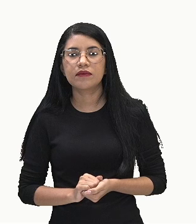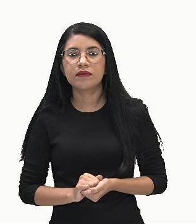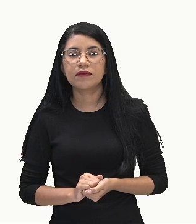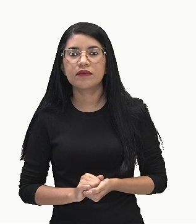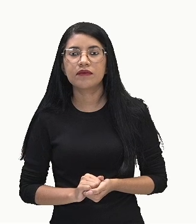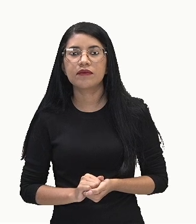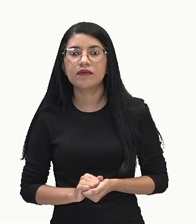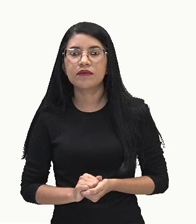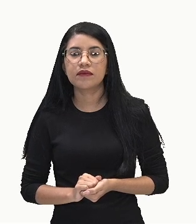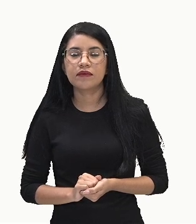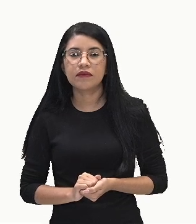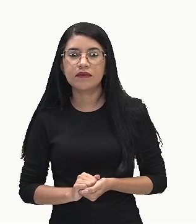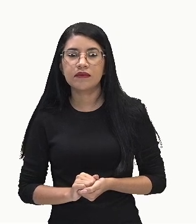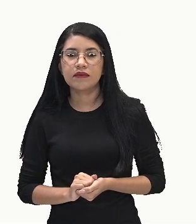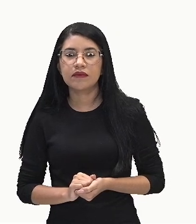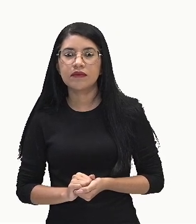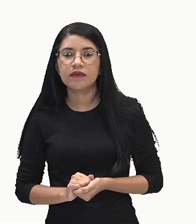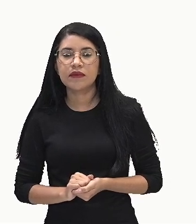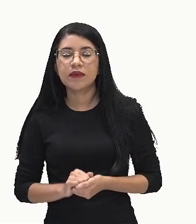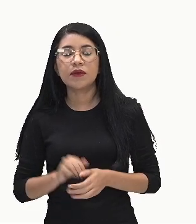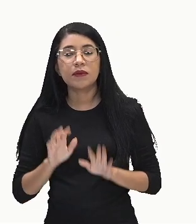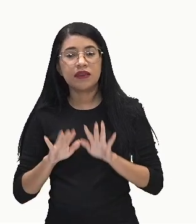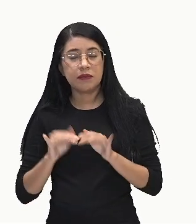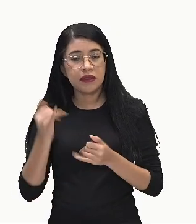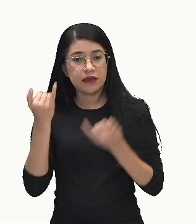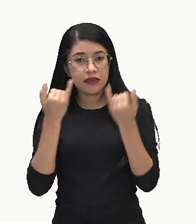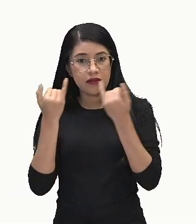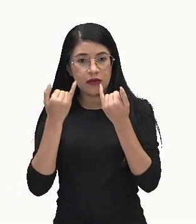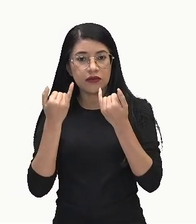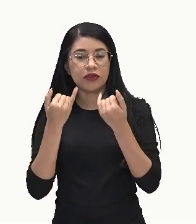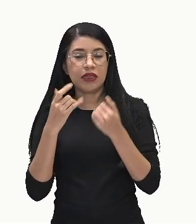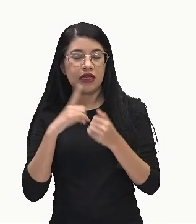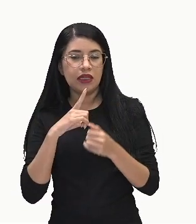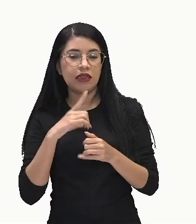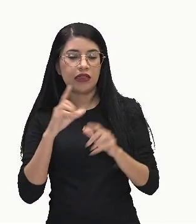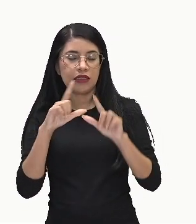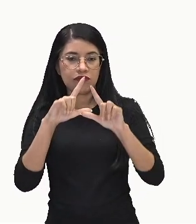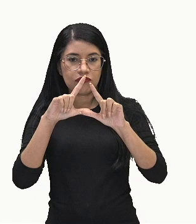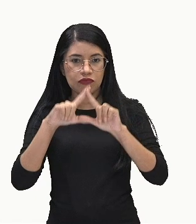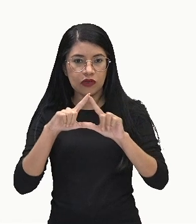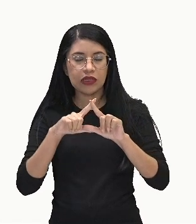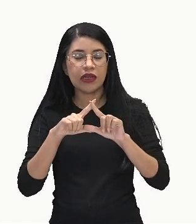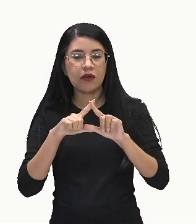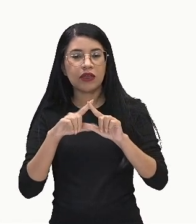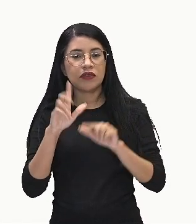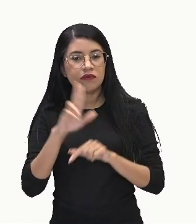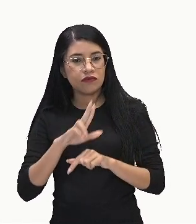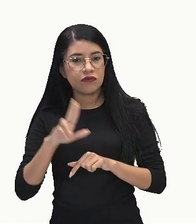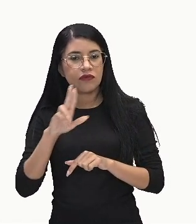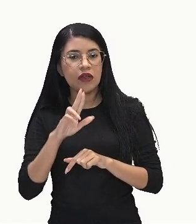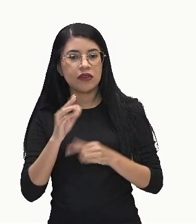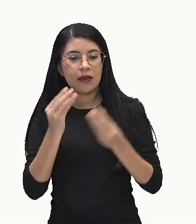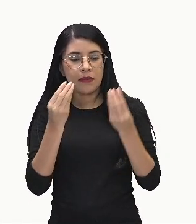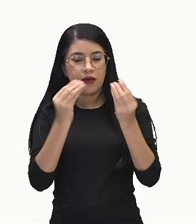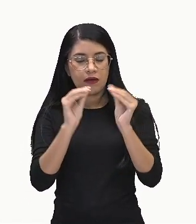aqui uma dessas três relações aí. Tá? Olha como é que funciona, então,